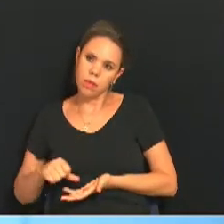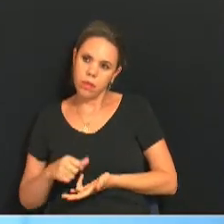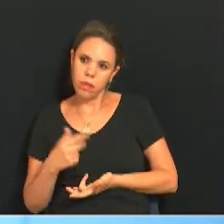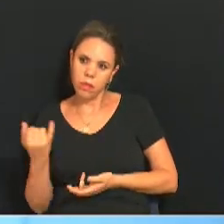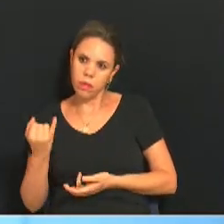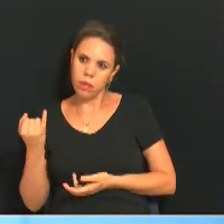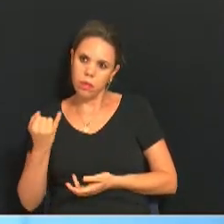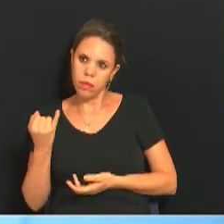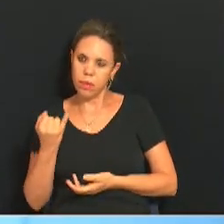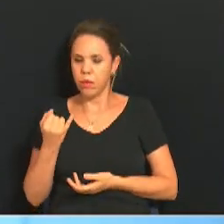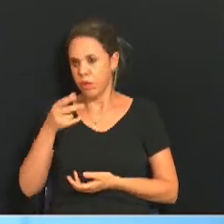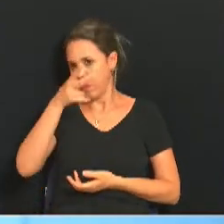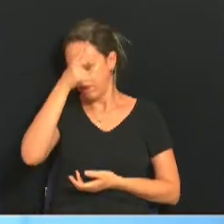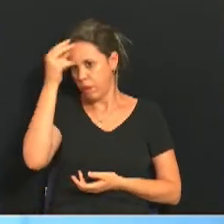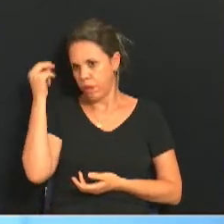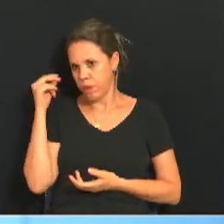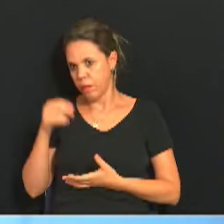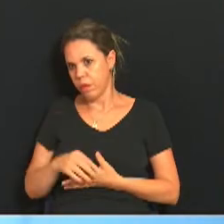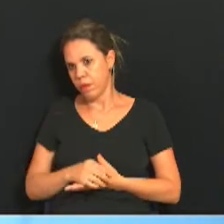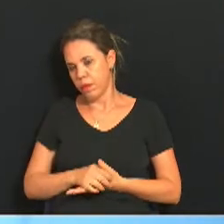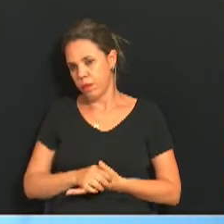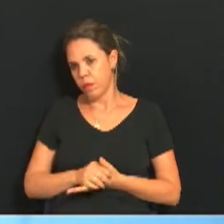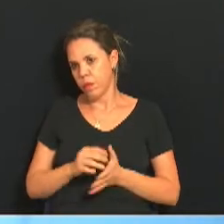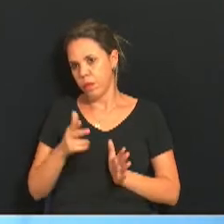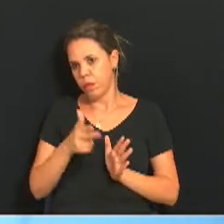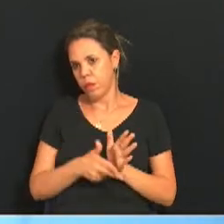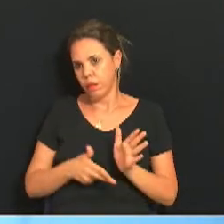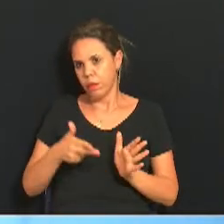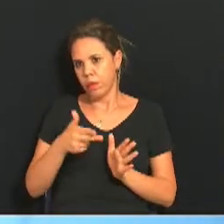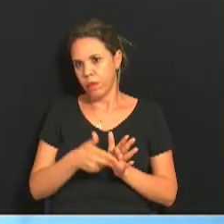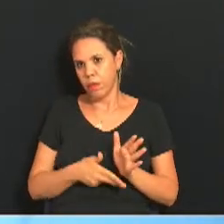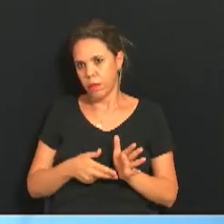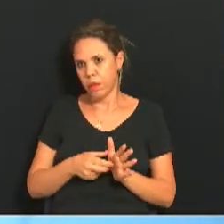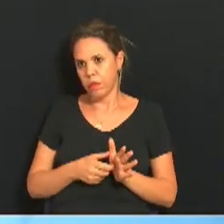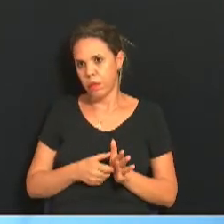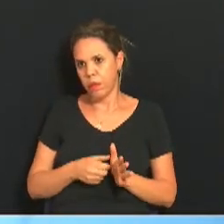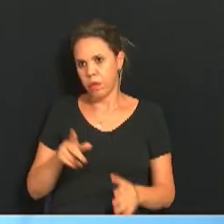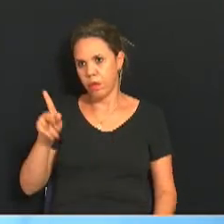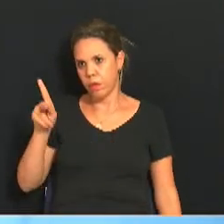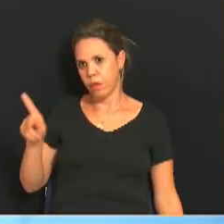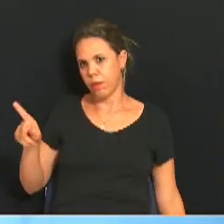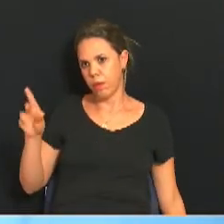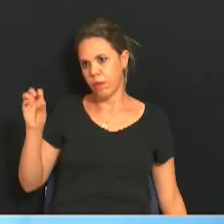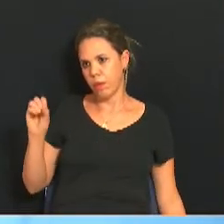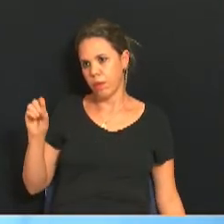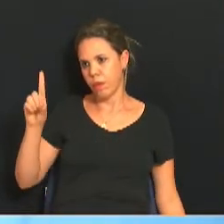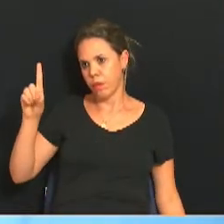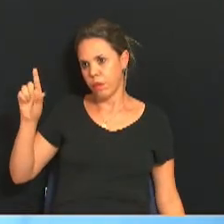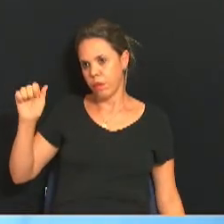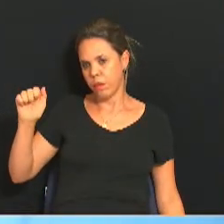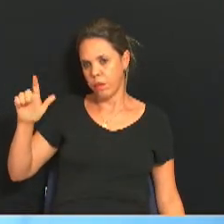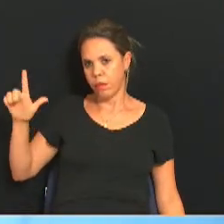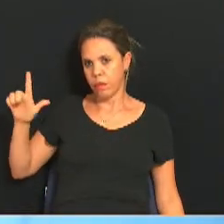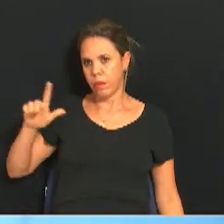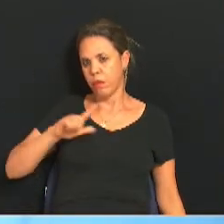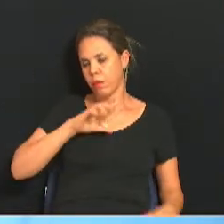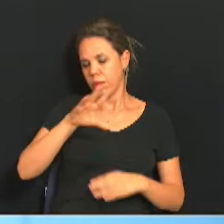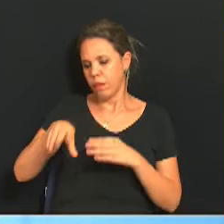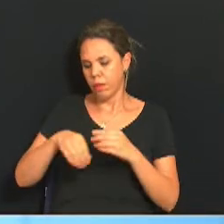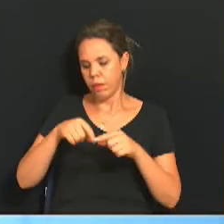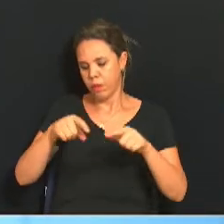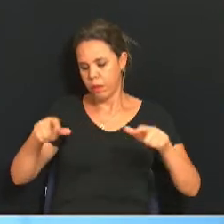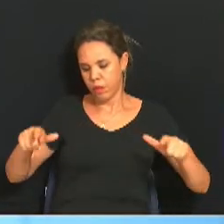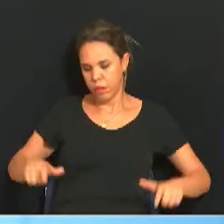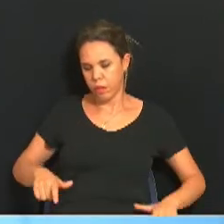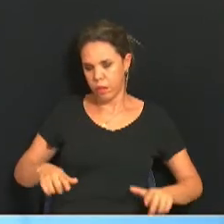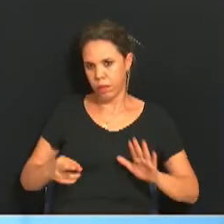importante da perspectiva do patrimônio Ferroviário sapo ligou não ela vai ser incorporada nas outras